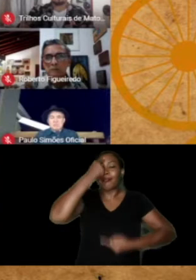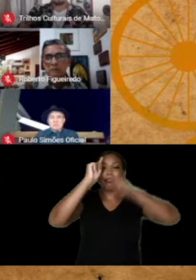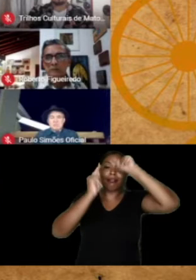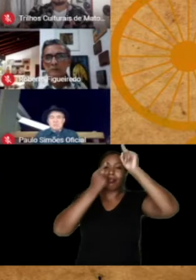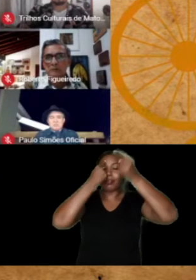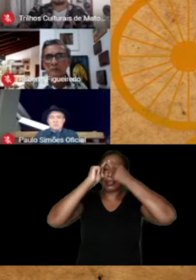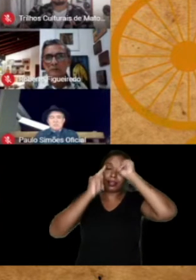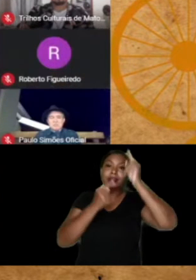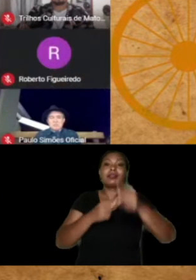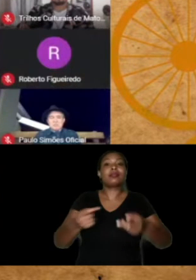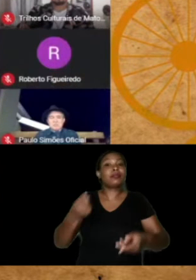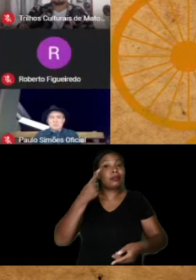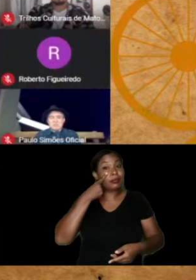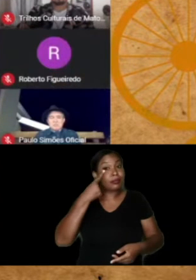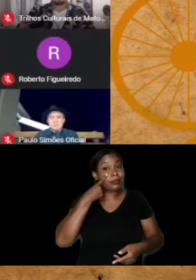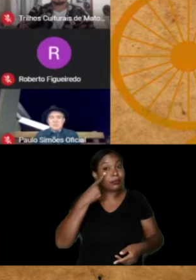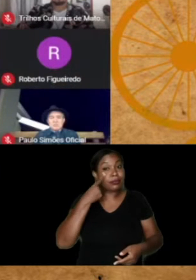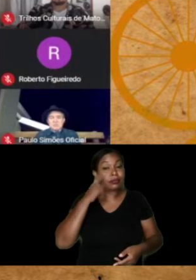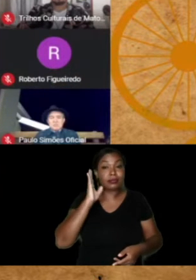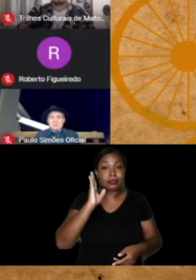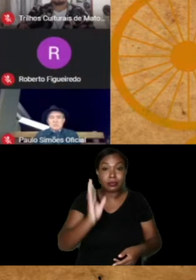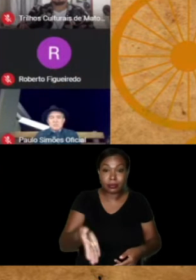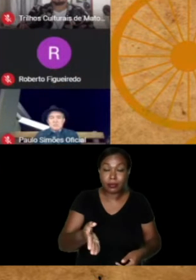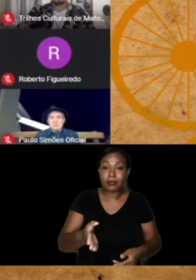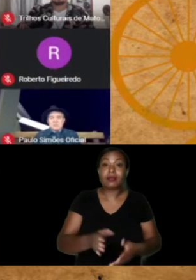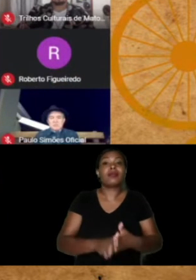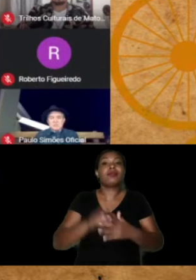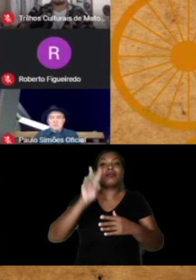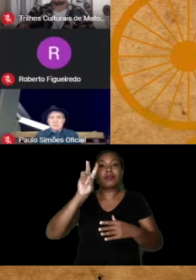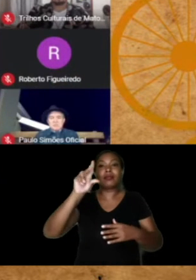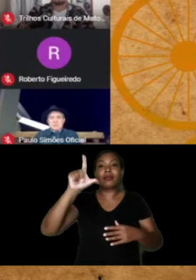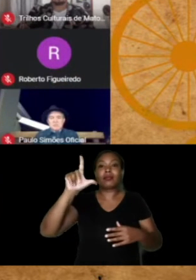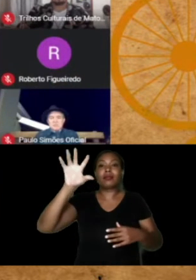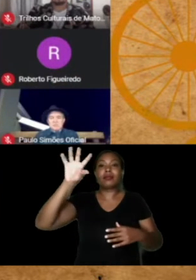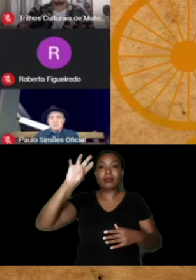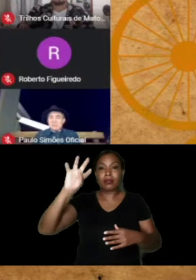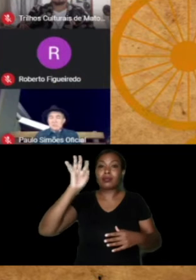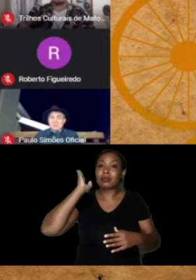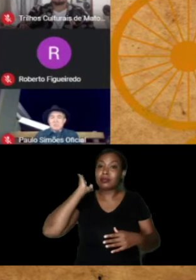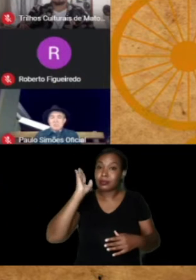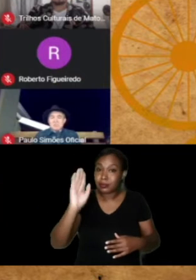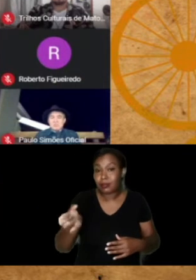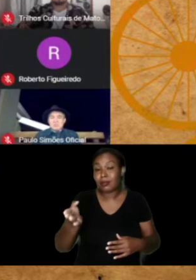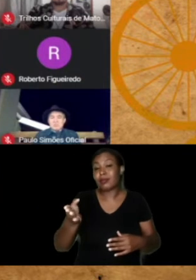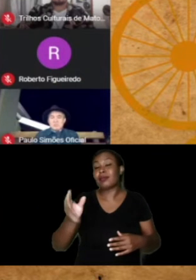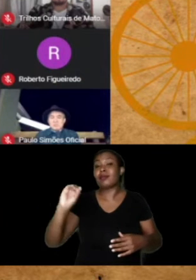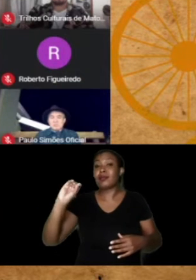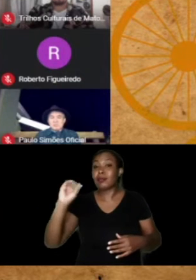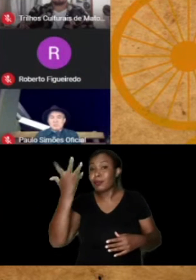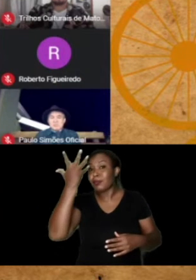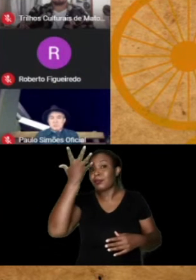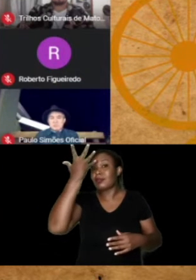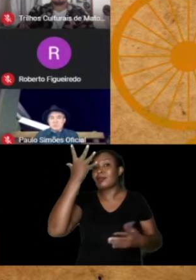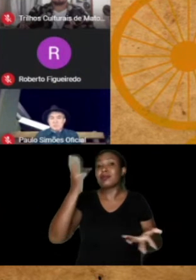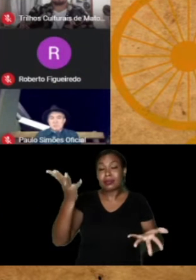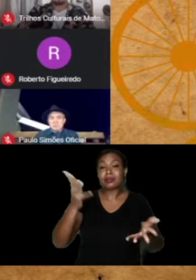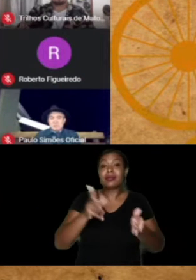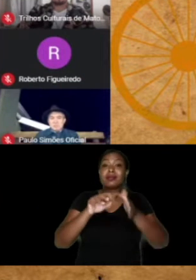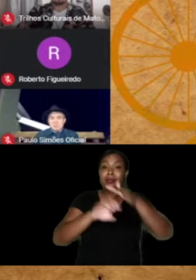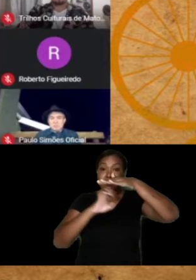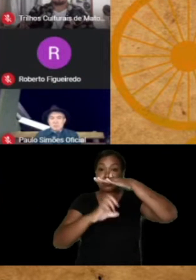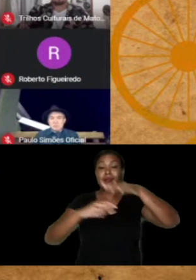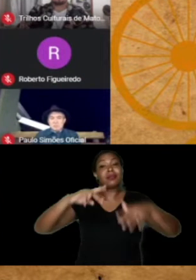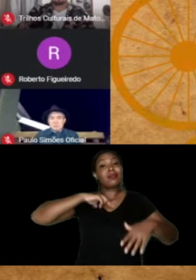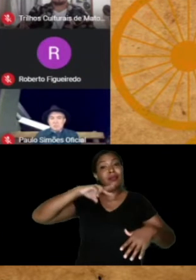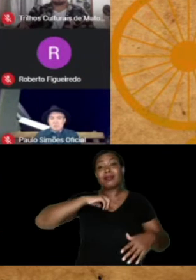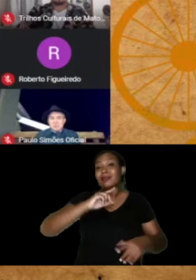que o VLT já, por diversas vezes, veio à tona, mas isso não é a ferrovia. Nós não temos mais